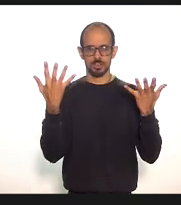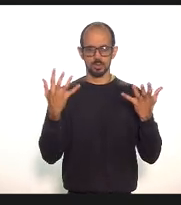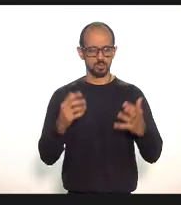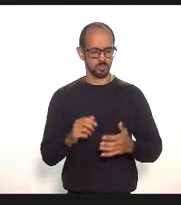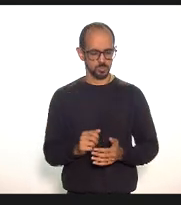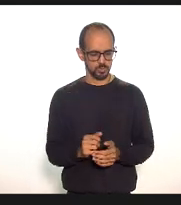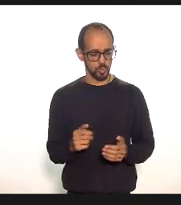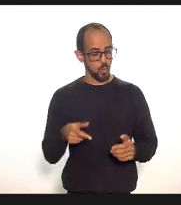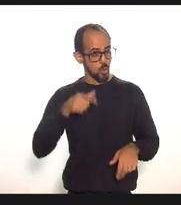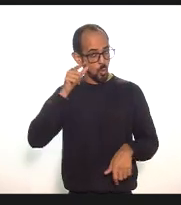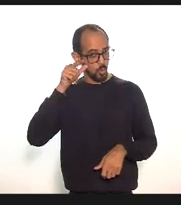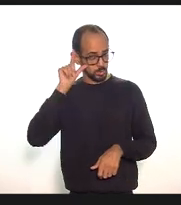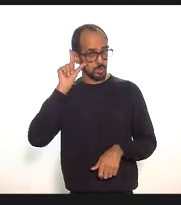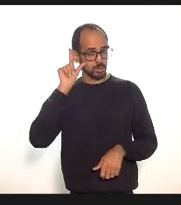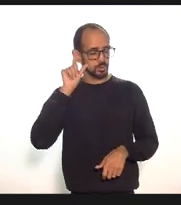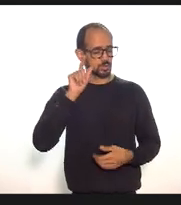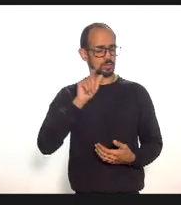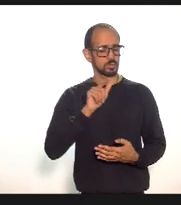Ontem,